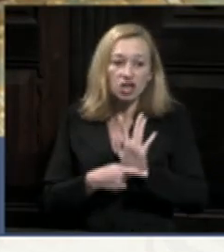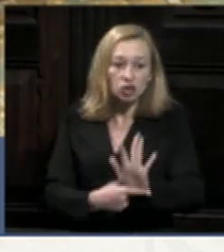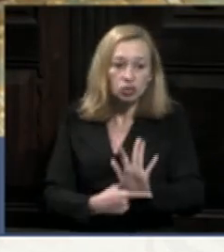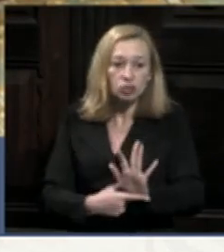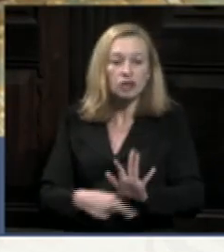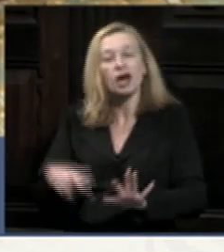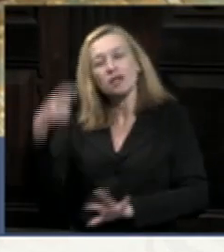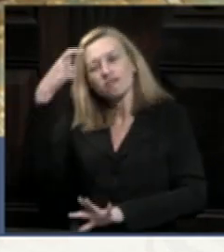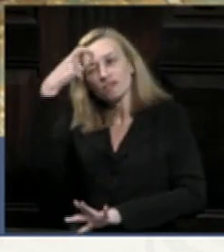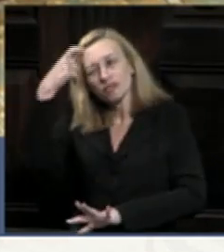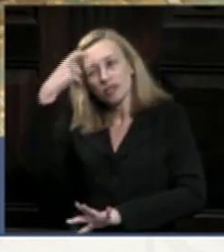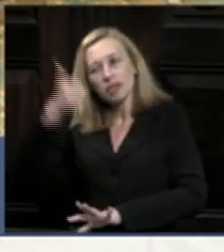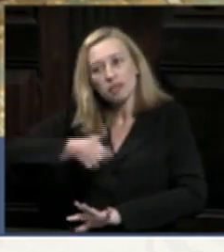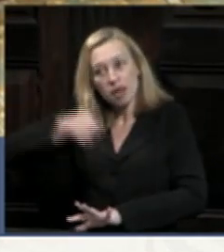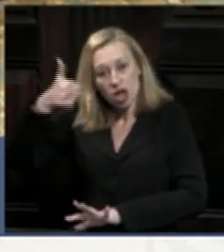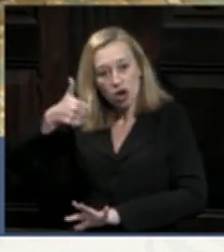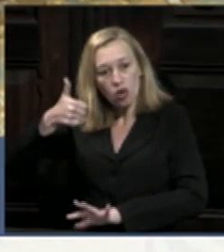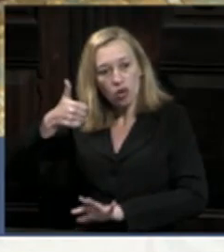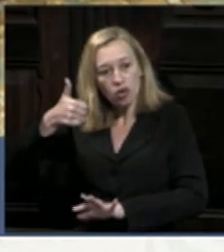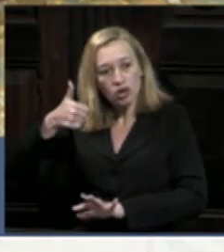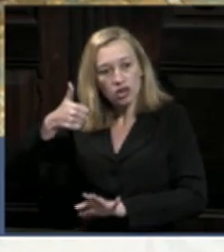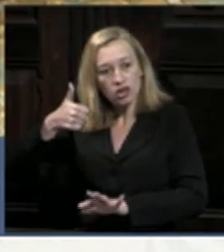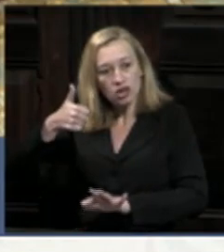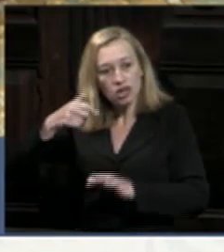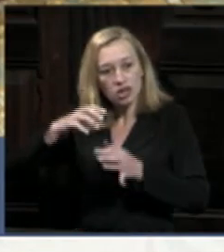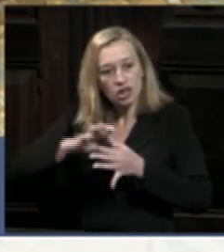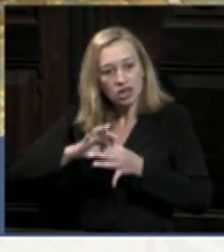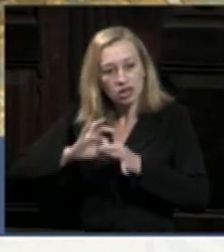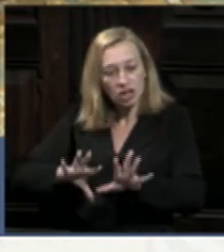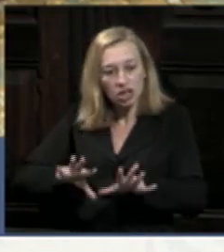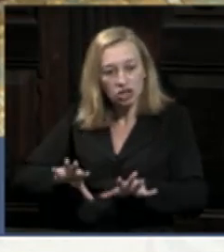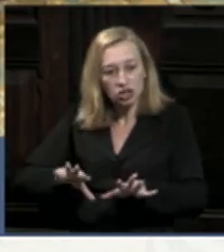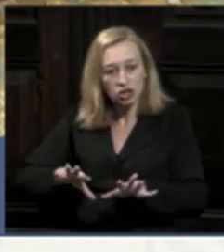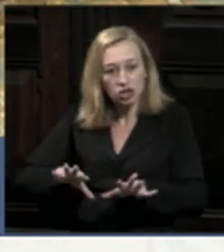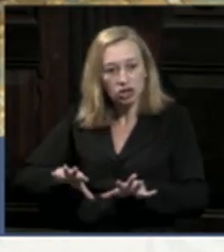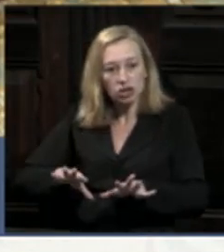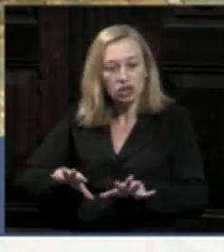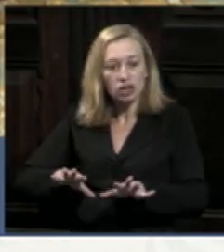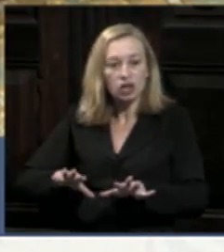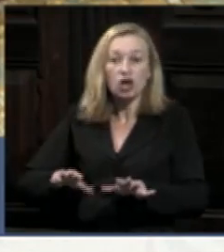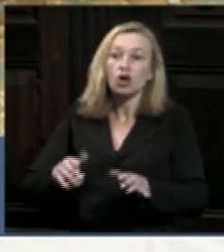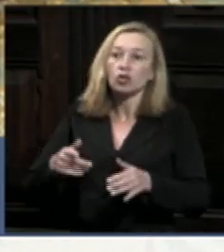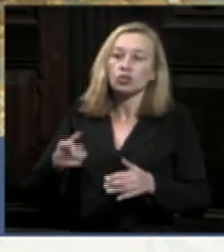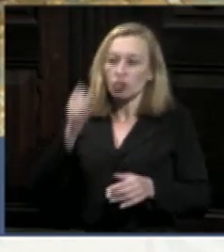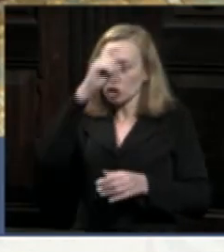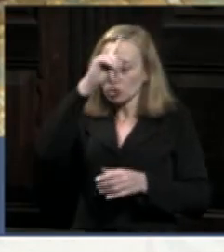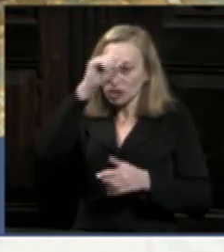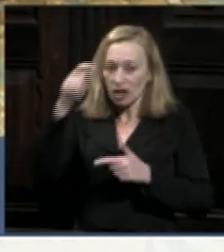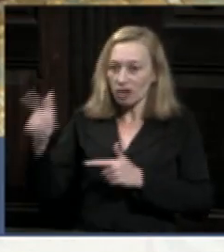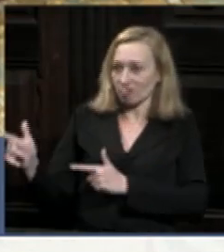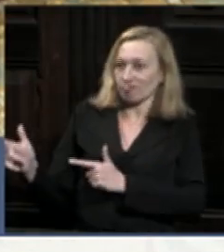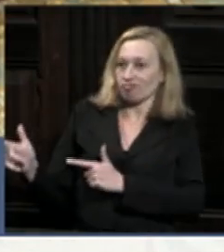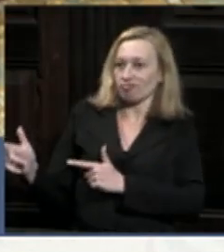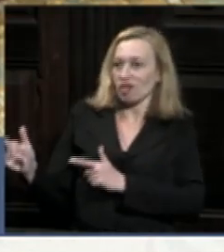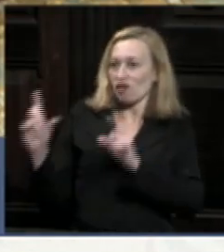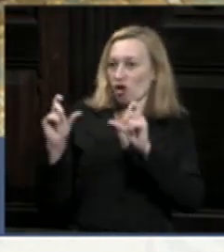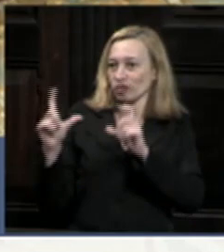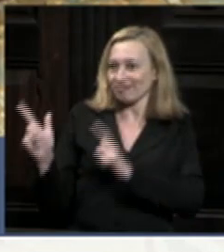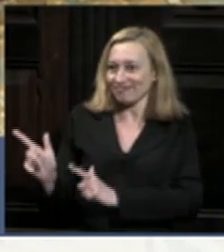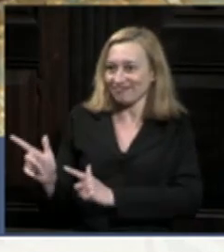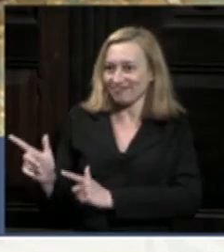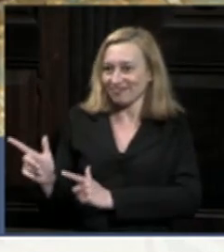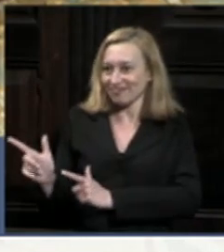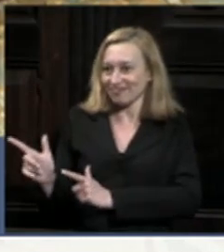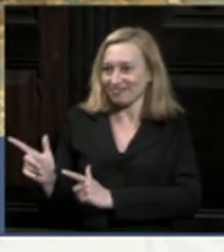maior e que ele deixa na própria hospital ele foi fotografado com um sinal de armamento foi